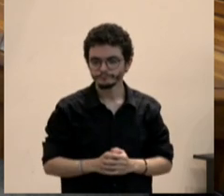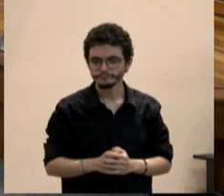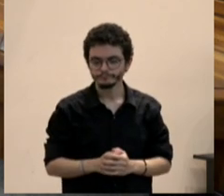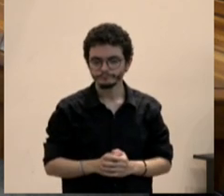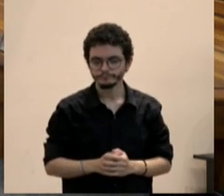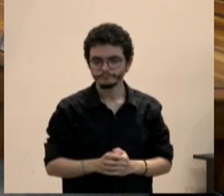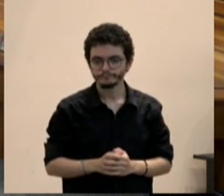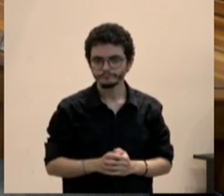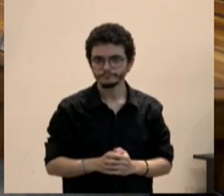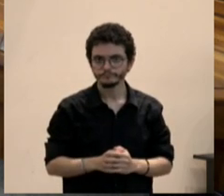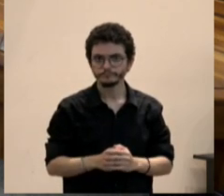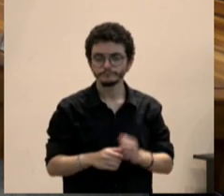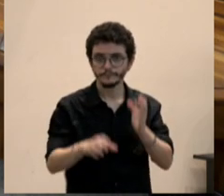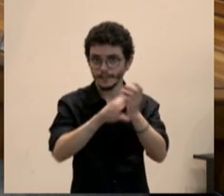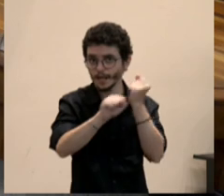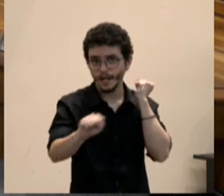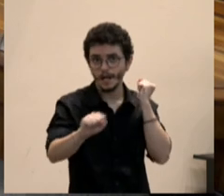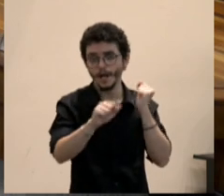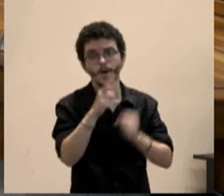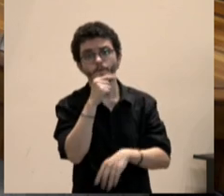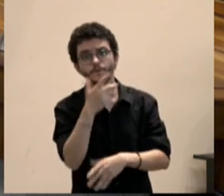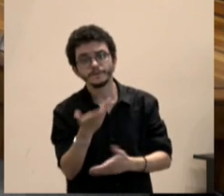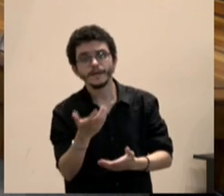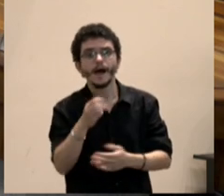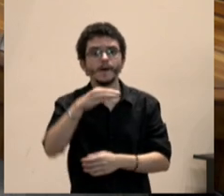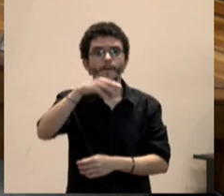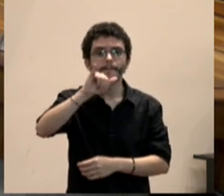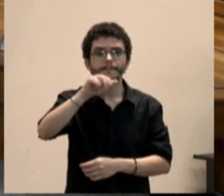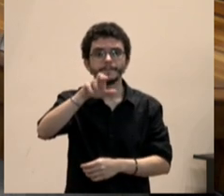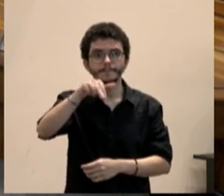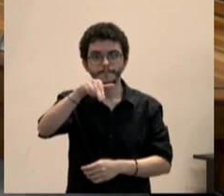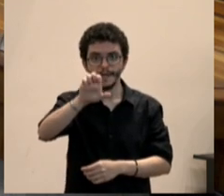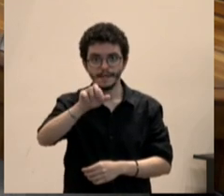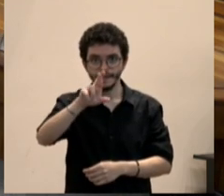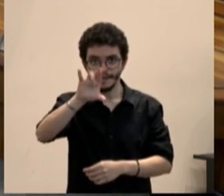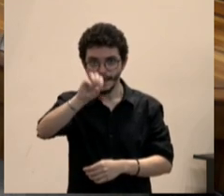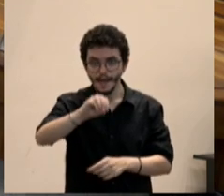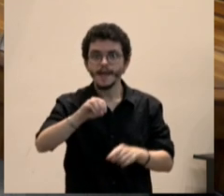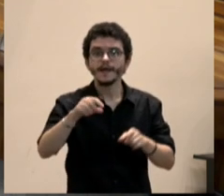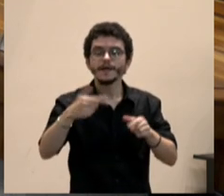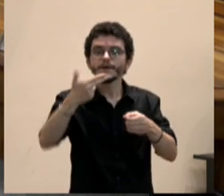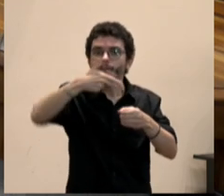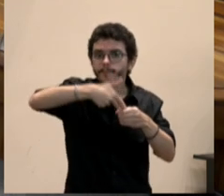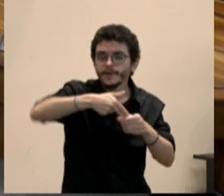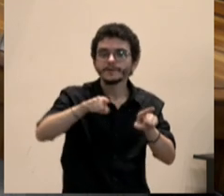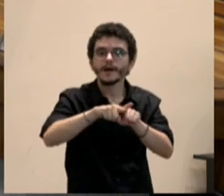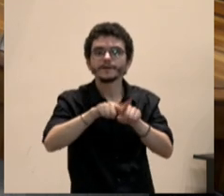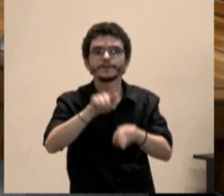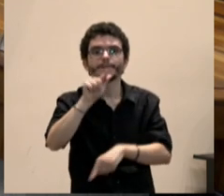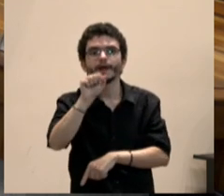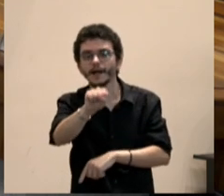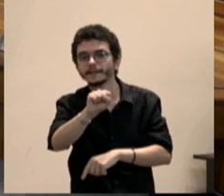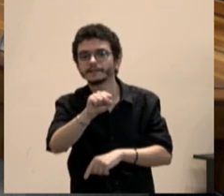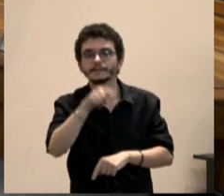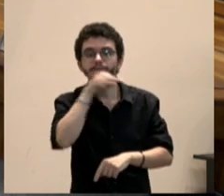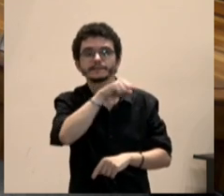de recursos hídricos, recursos minerais e recursos de petróleo e gás, porque esses não são tributos,